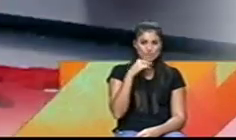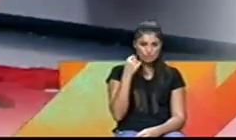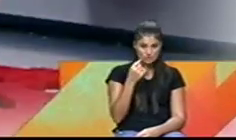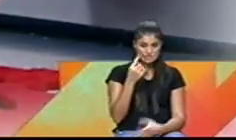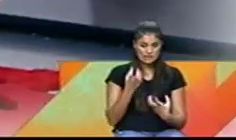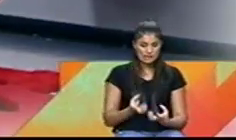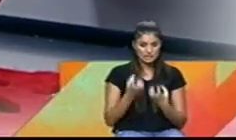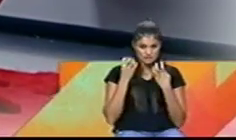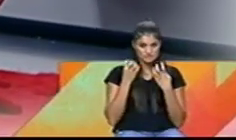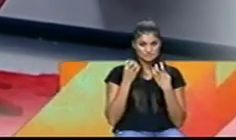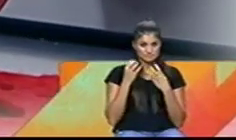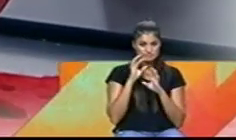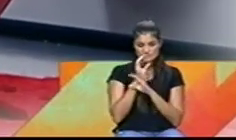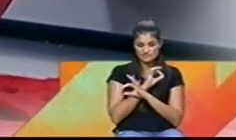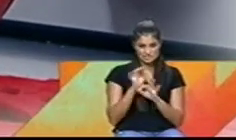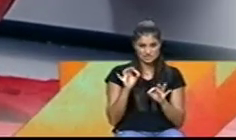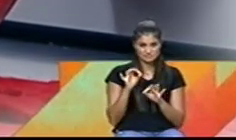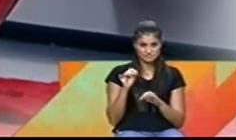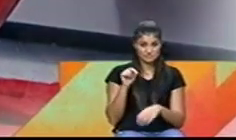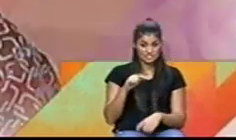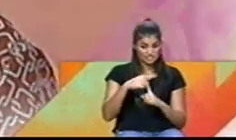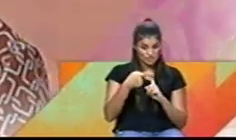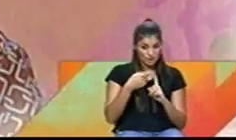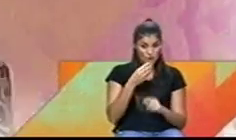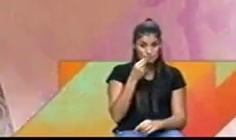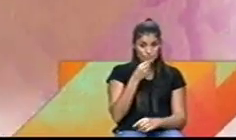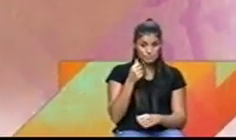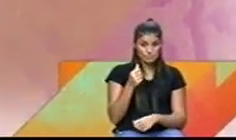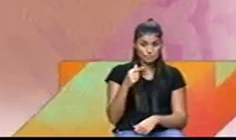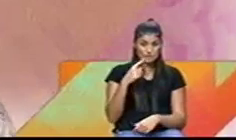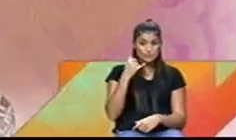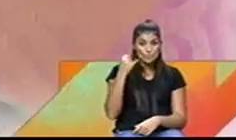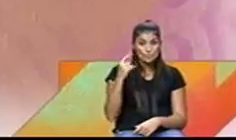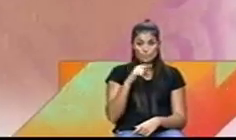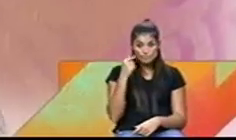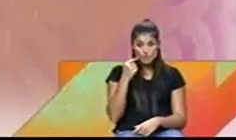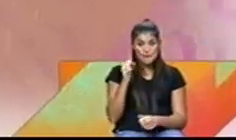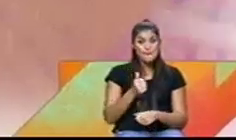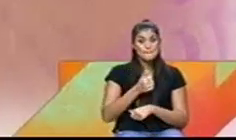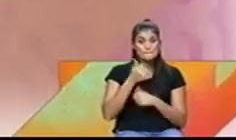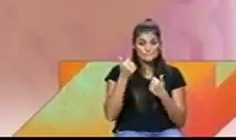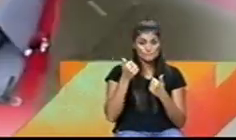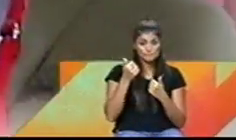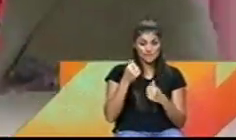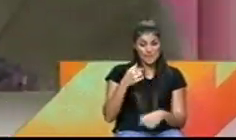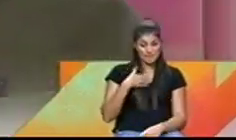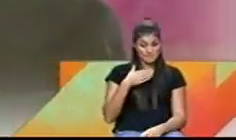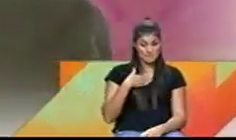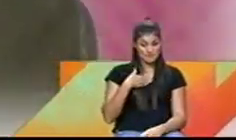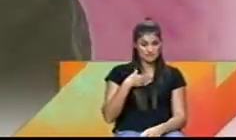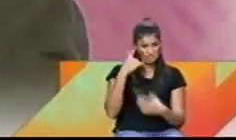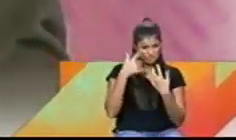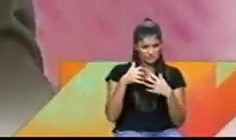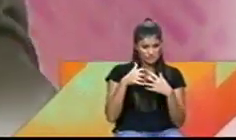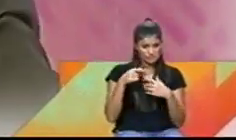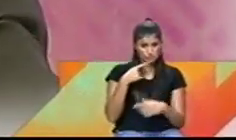no quentinho. Maravilha. Ai, mas olha que este ano tens de provar a melhor aletria do mundo. A minha. A tua? Desde quando? Há dúvidas.